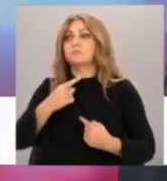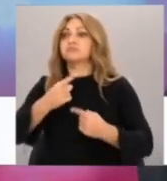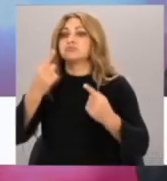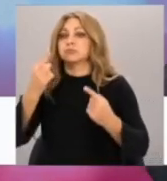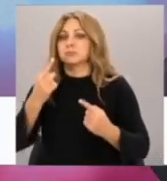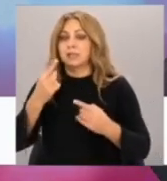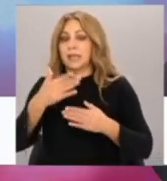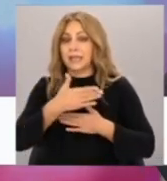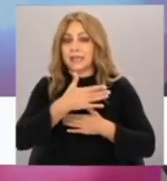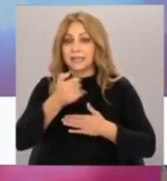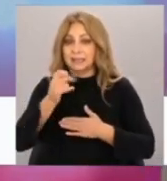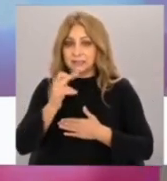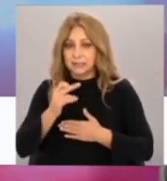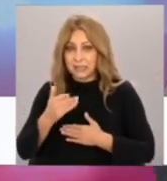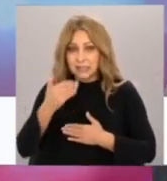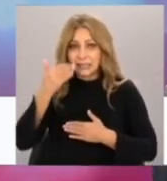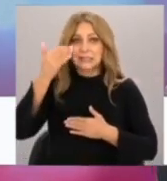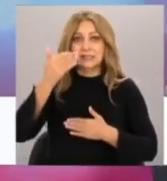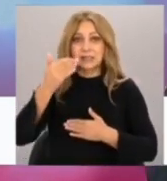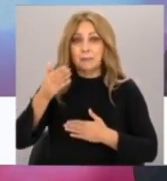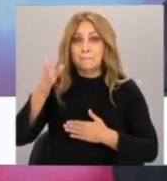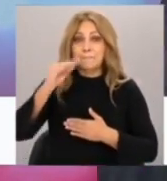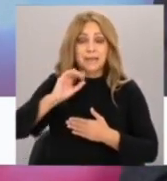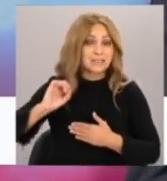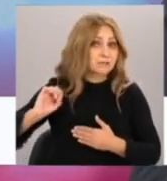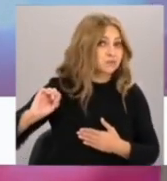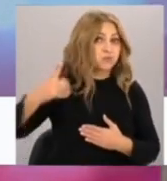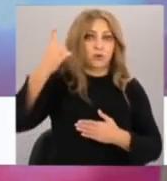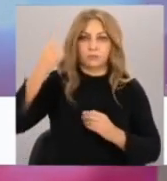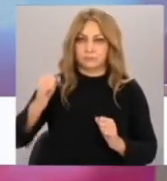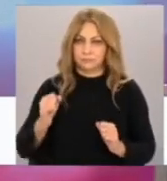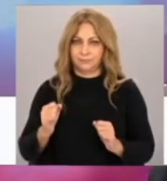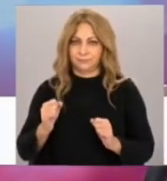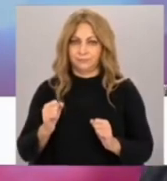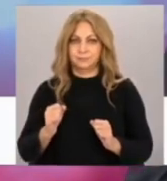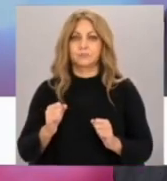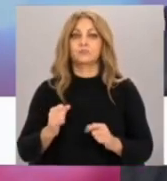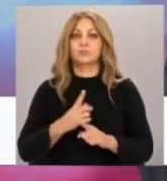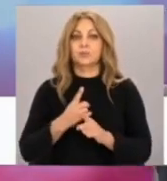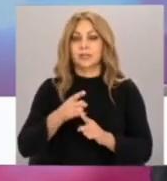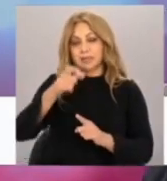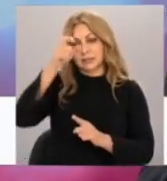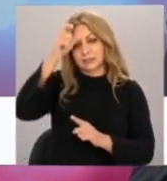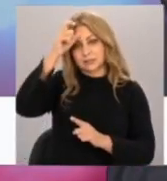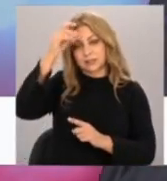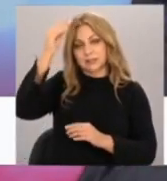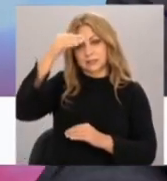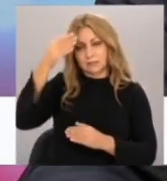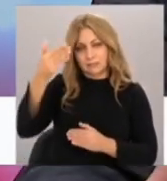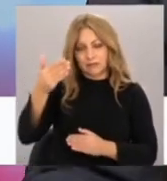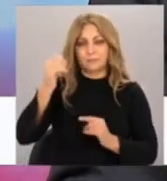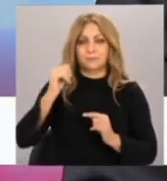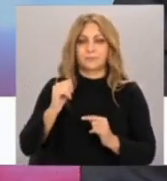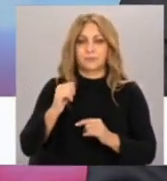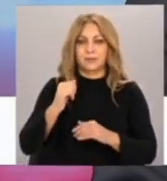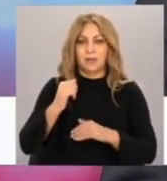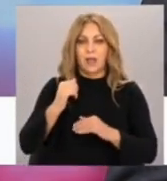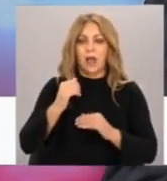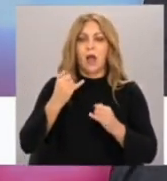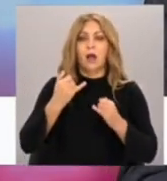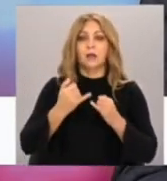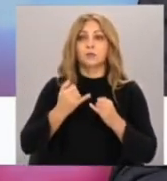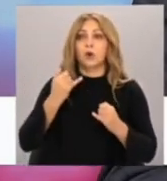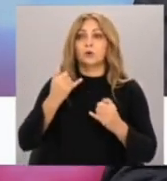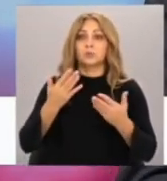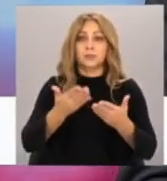15 anos a mudança vai ser ainda mais acelerada com a inteligência artificial com Automação com a continuação desta